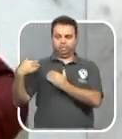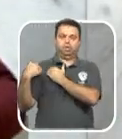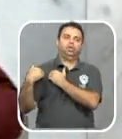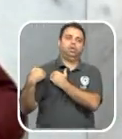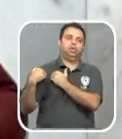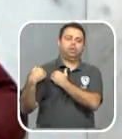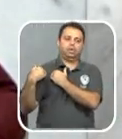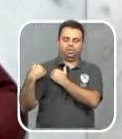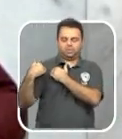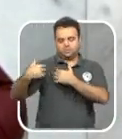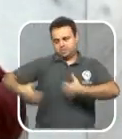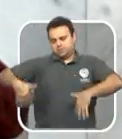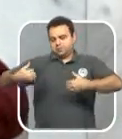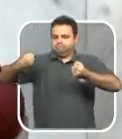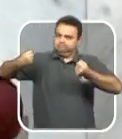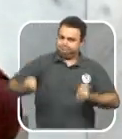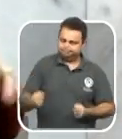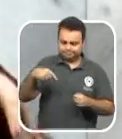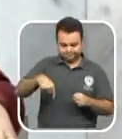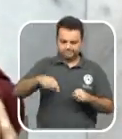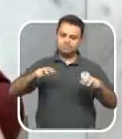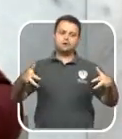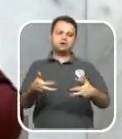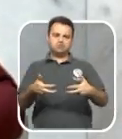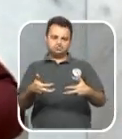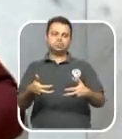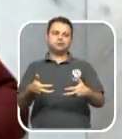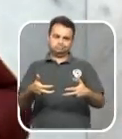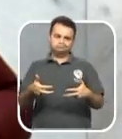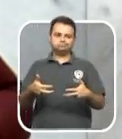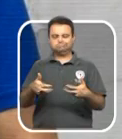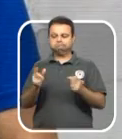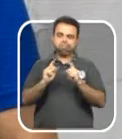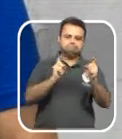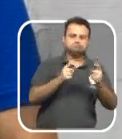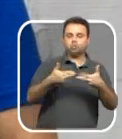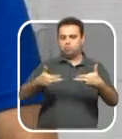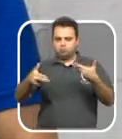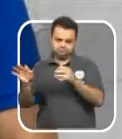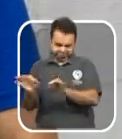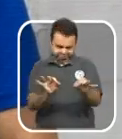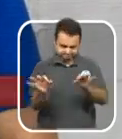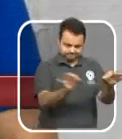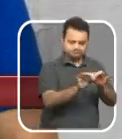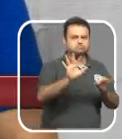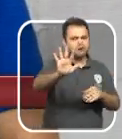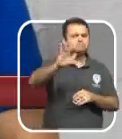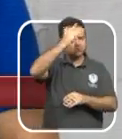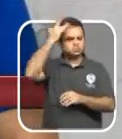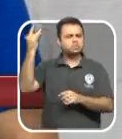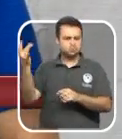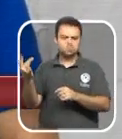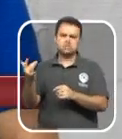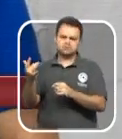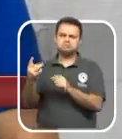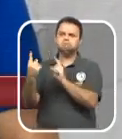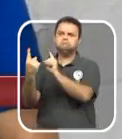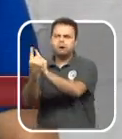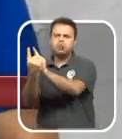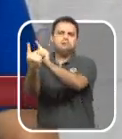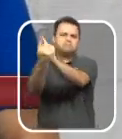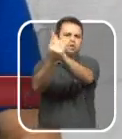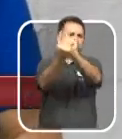no atendimento à população, especificamente no seu trabalho como vereador? A gente continua atendendo a população, né, e às